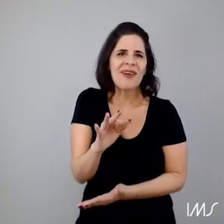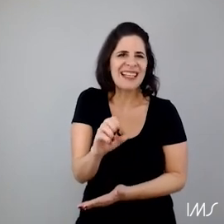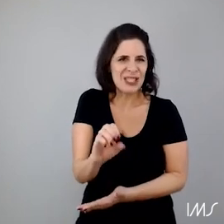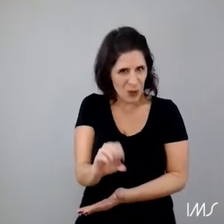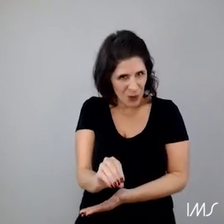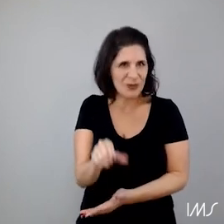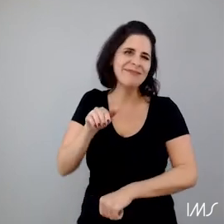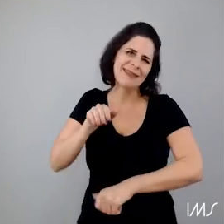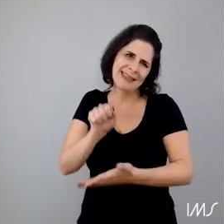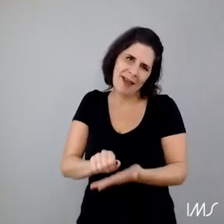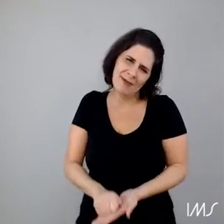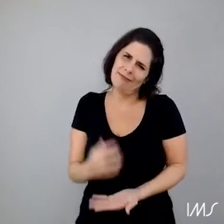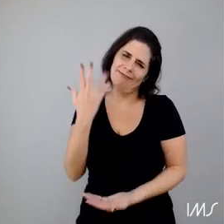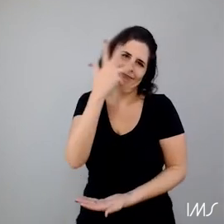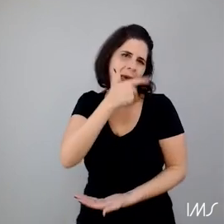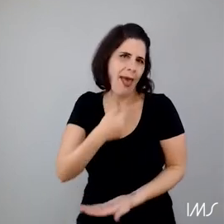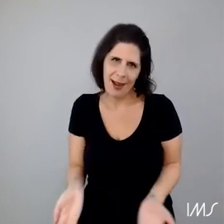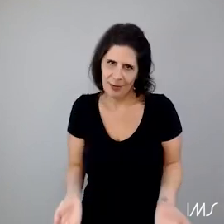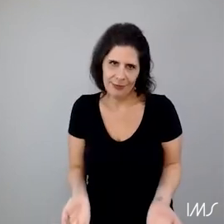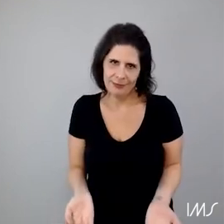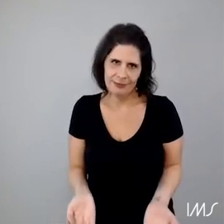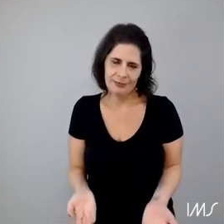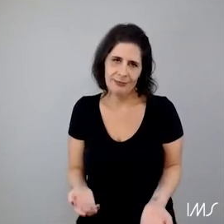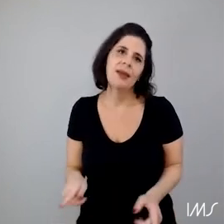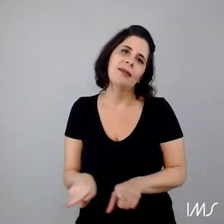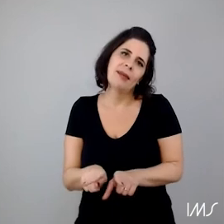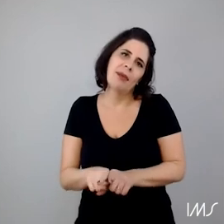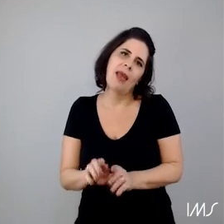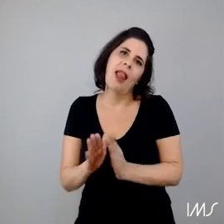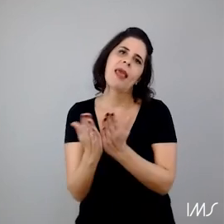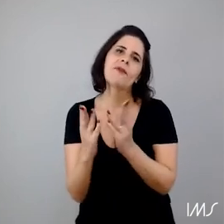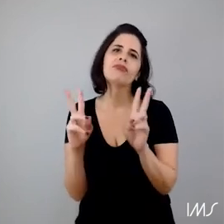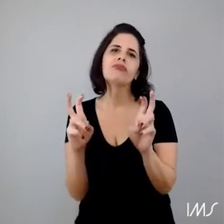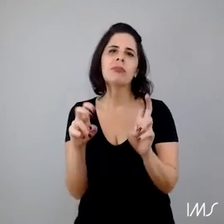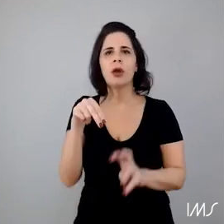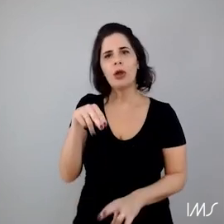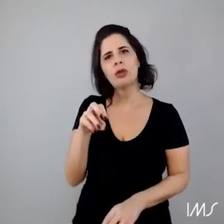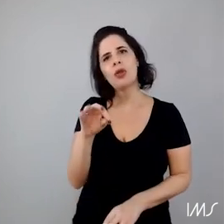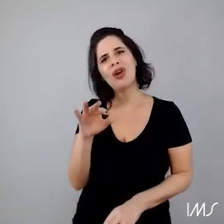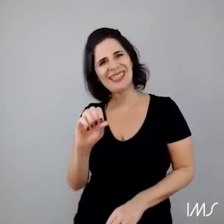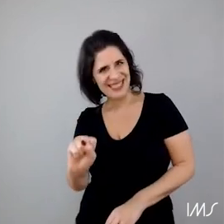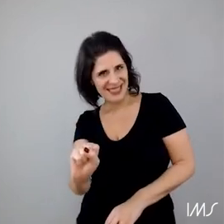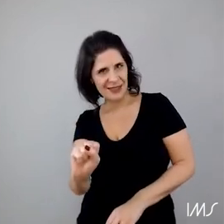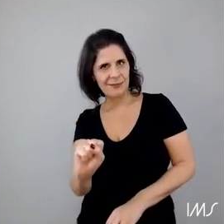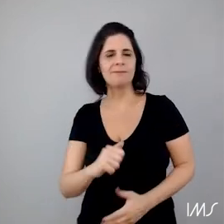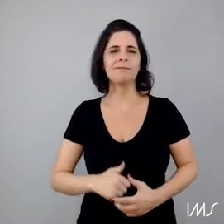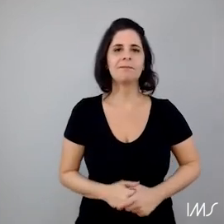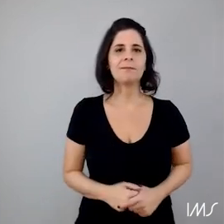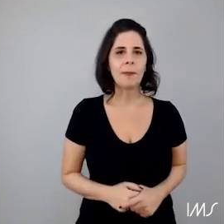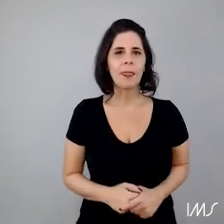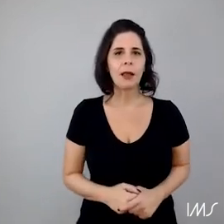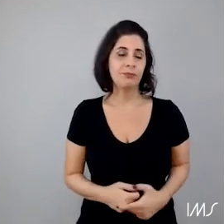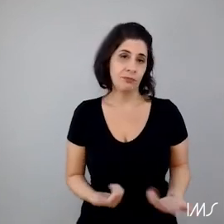então, essa rede, quer dizer, antes do museu ir para o Trianon, para a Avenida